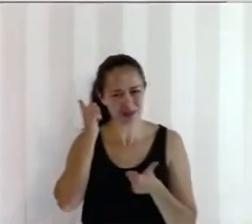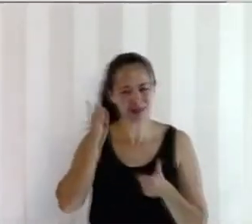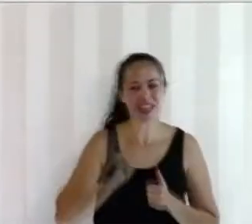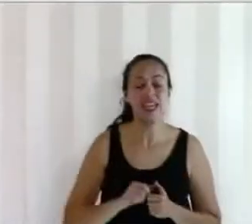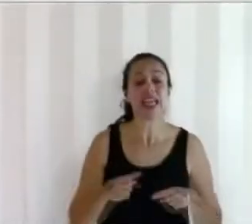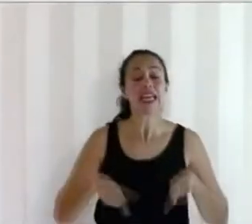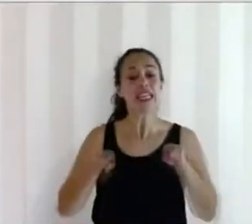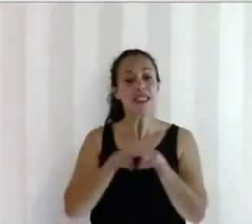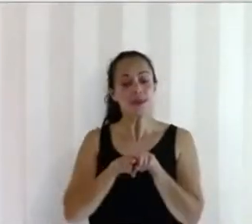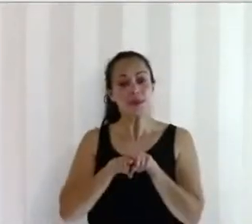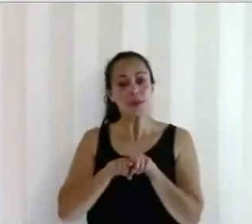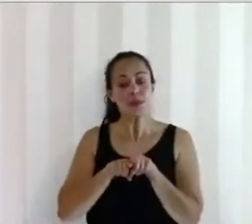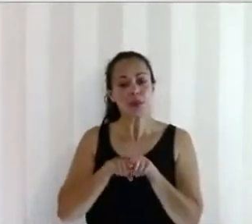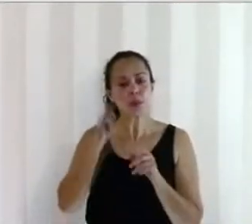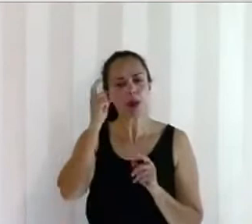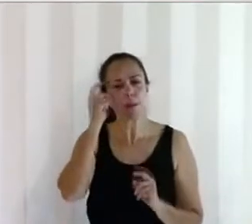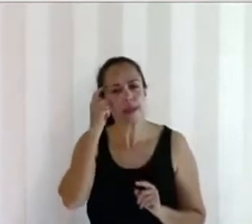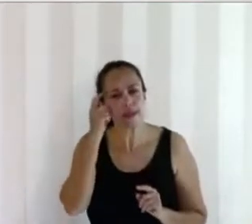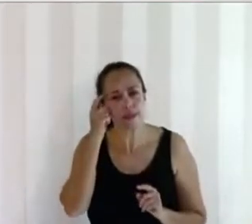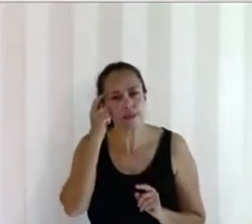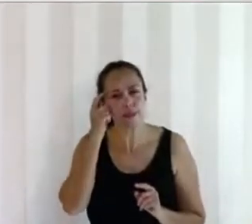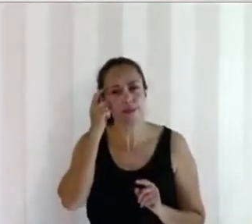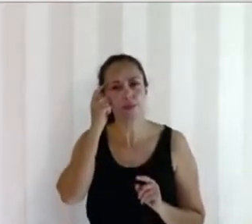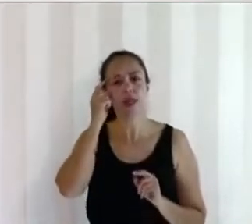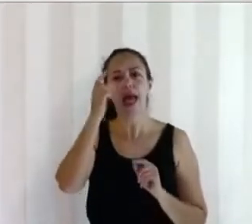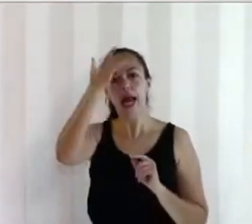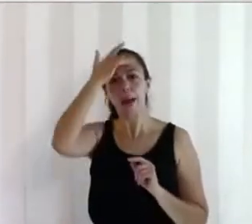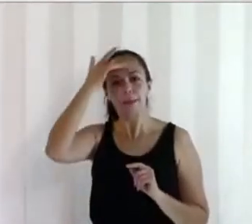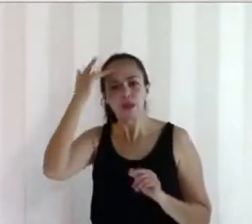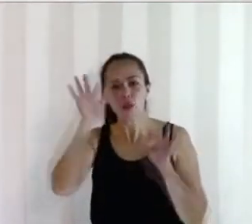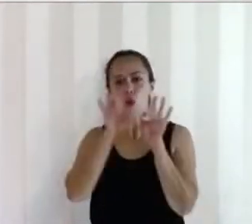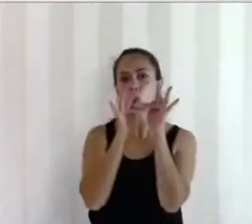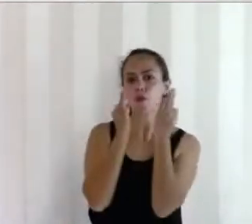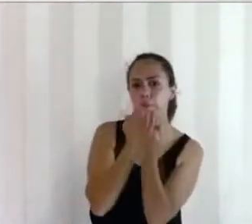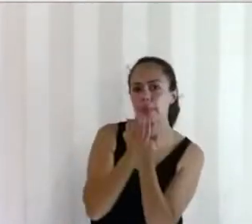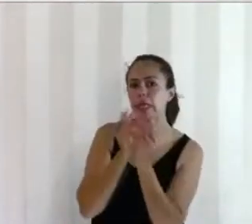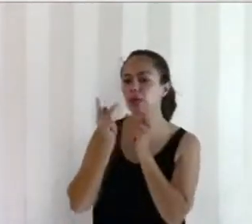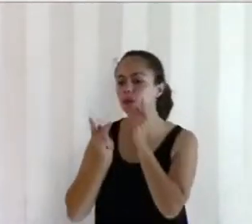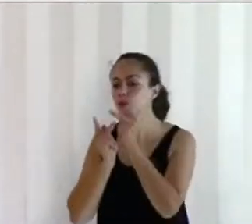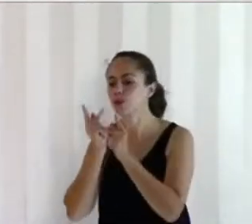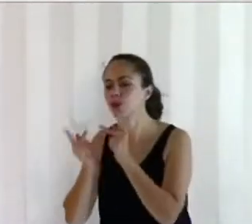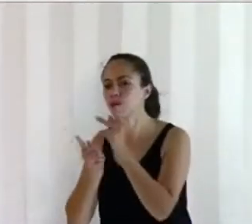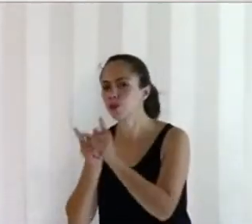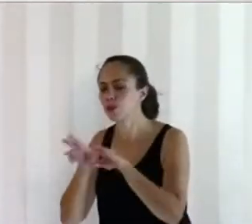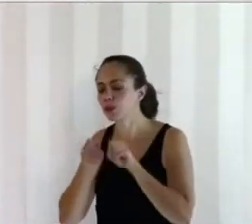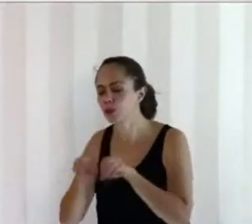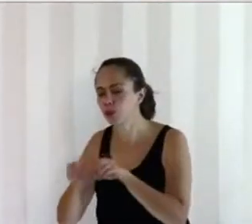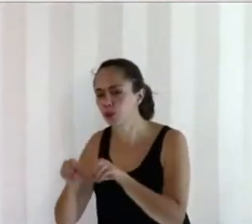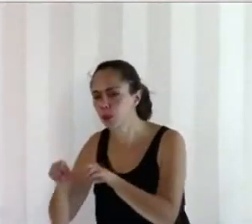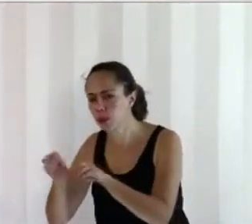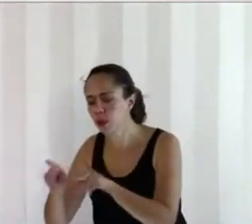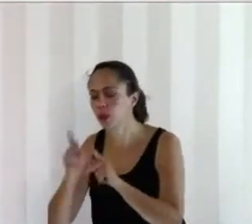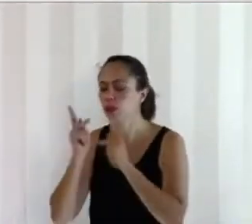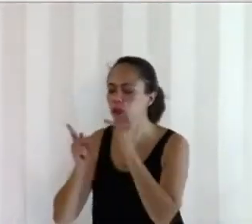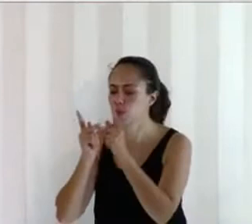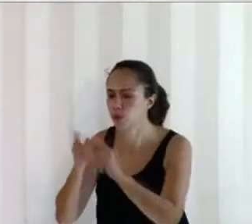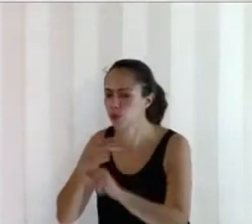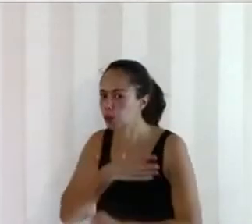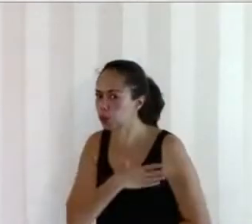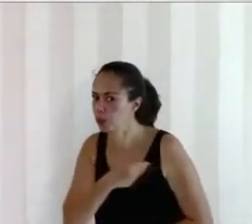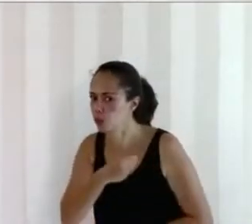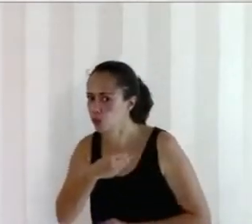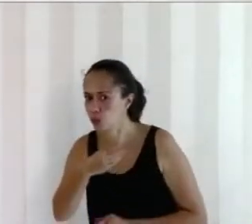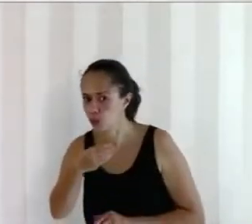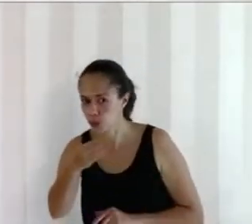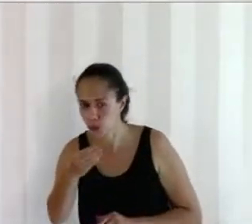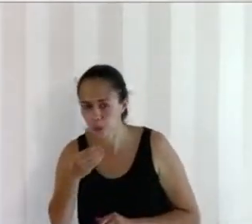Pentateuco, não era com o Antigo Testamento escrito, os profetas, os reis que escreveram. O problema é